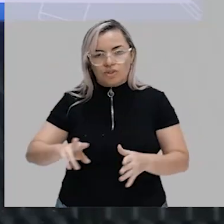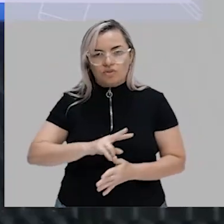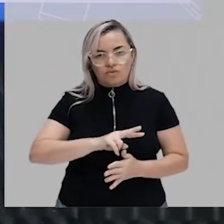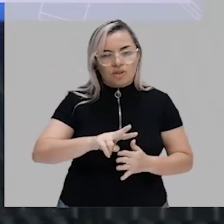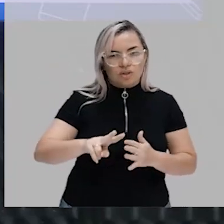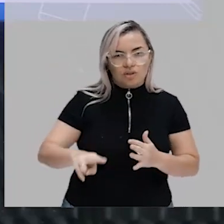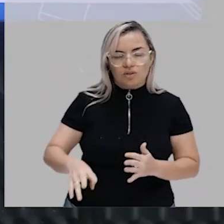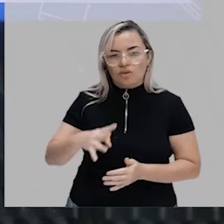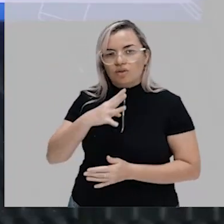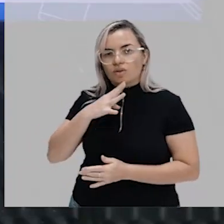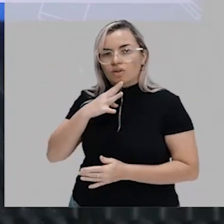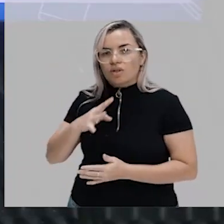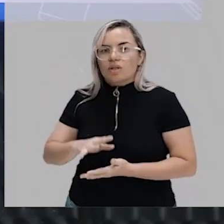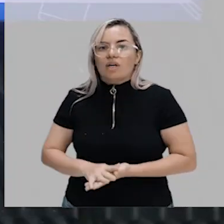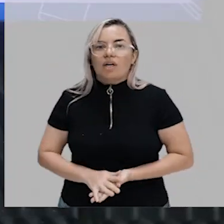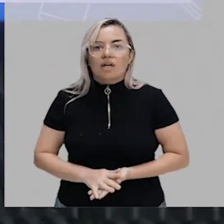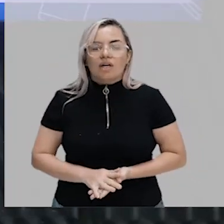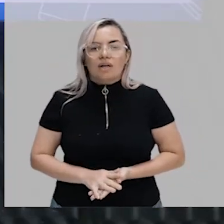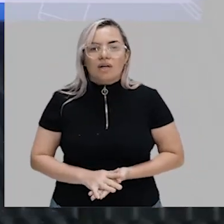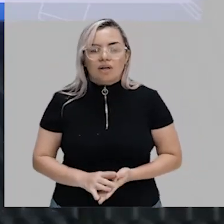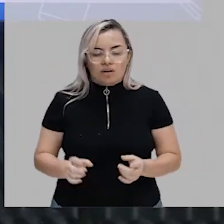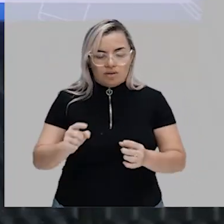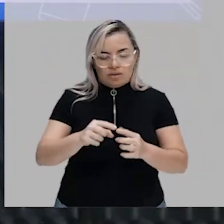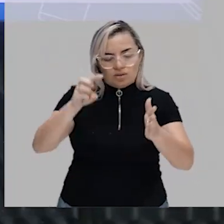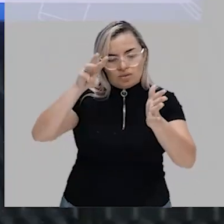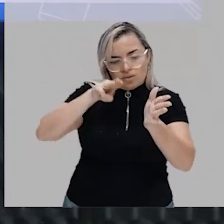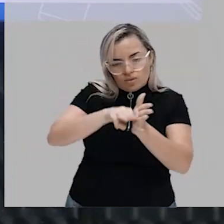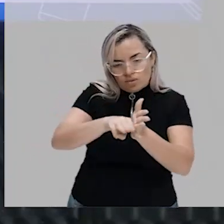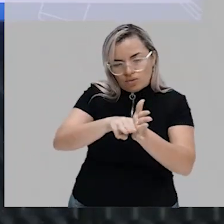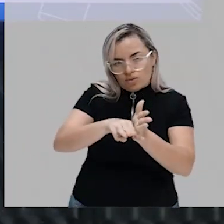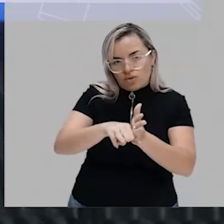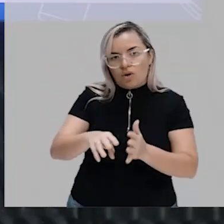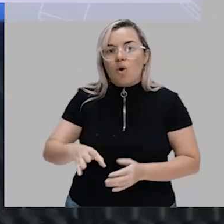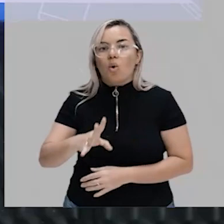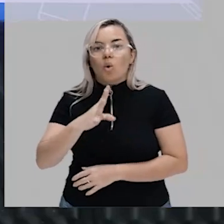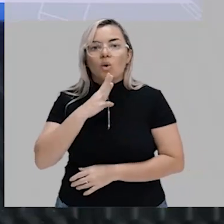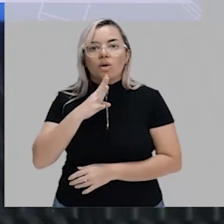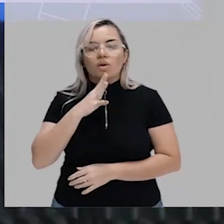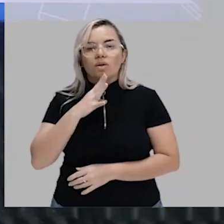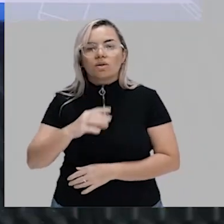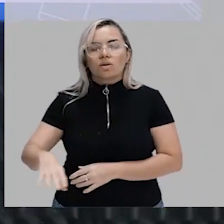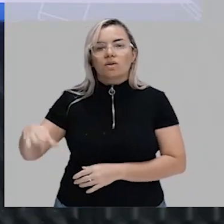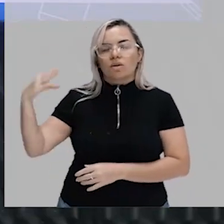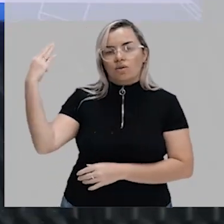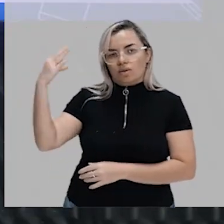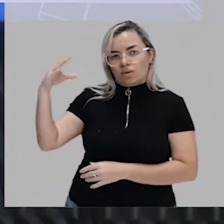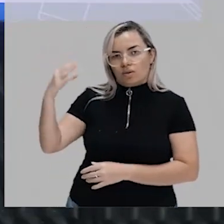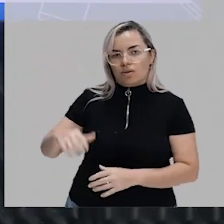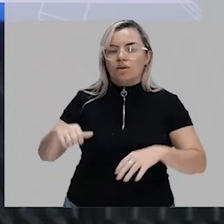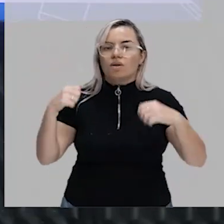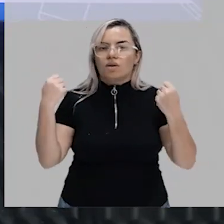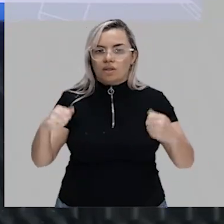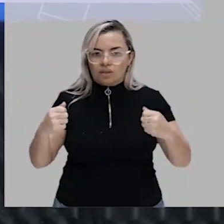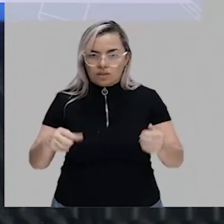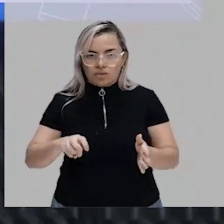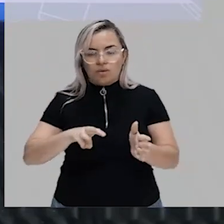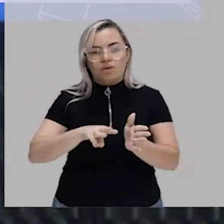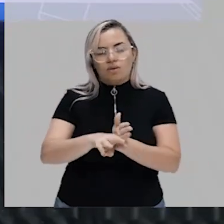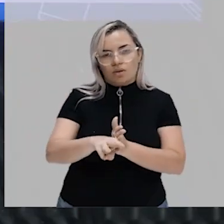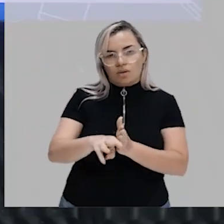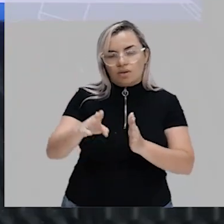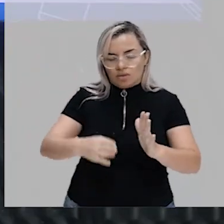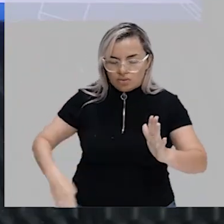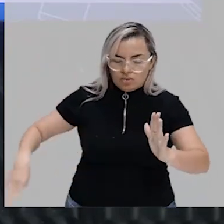uma coisa chamada método, ok? O conhecimento científico, ele necessita do método